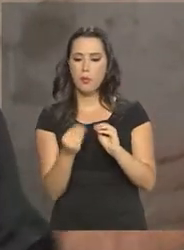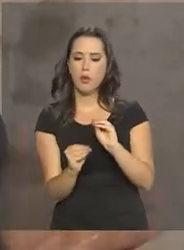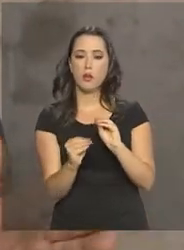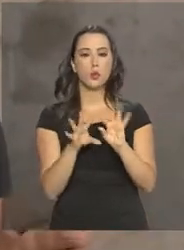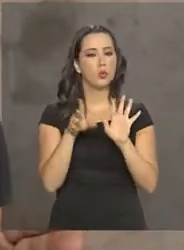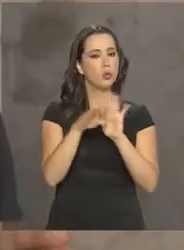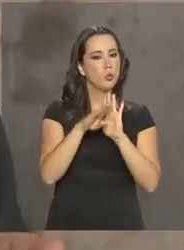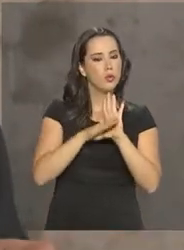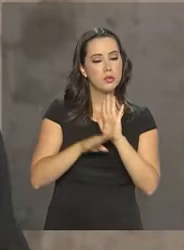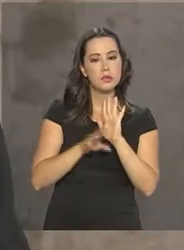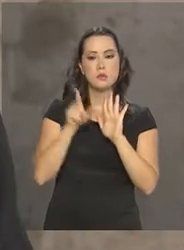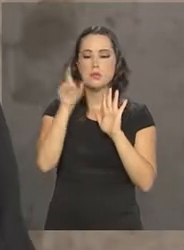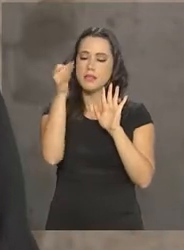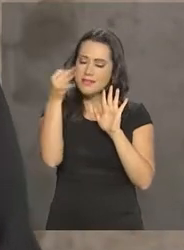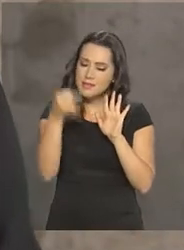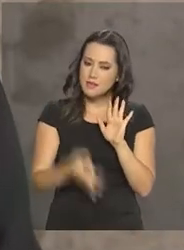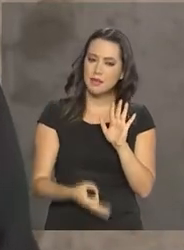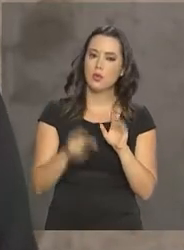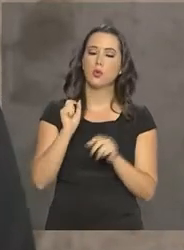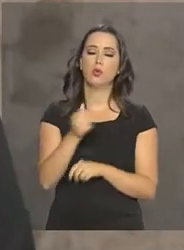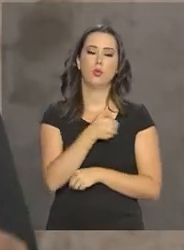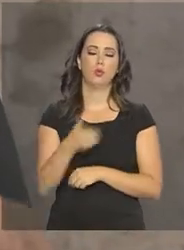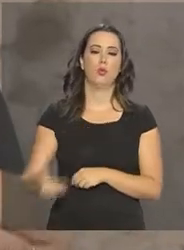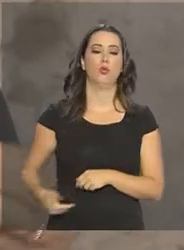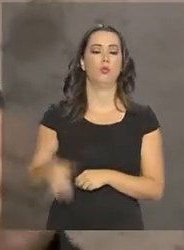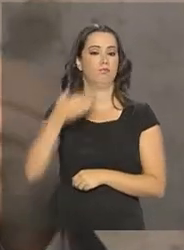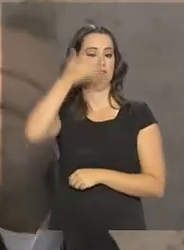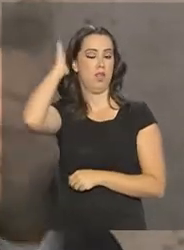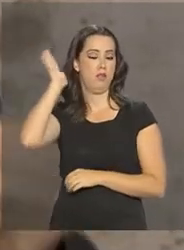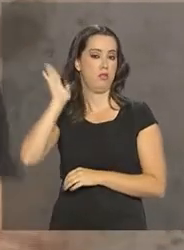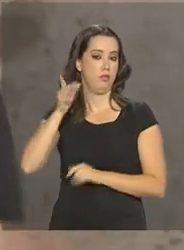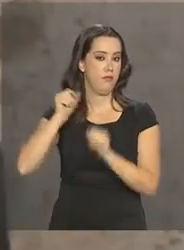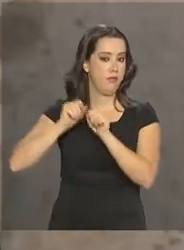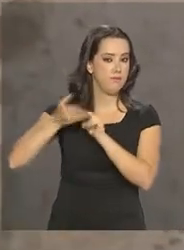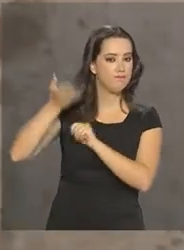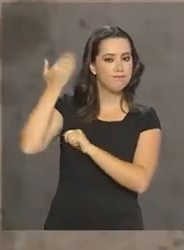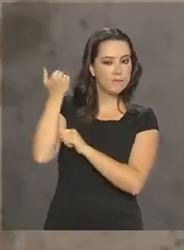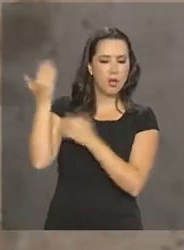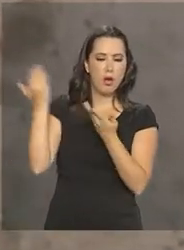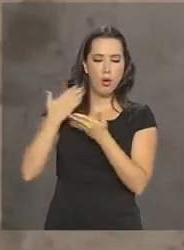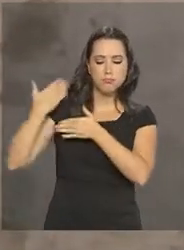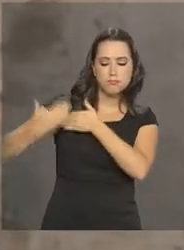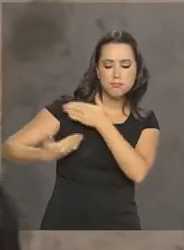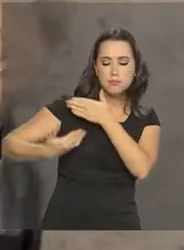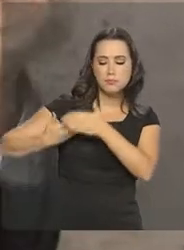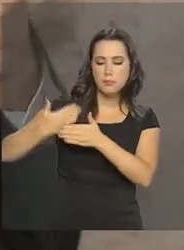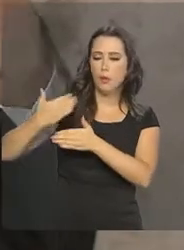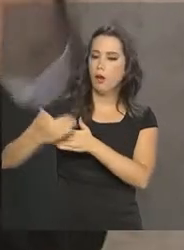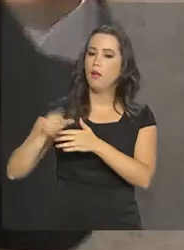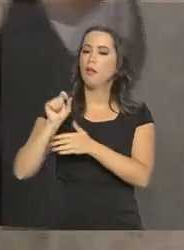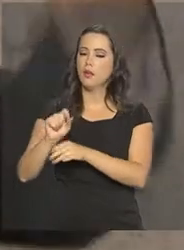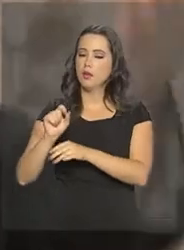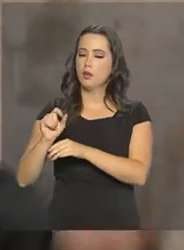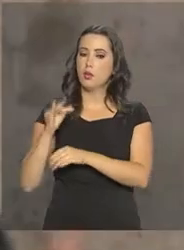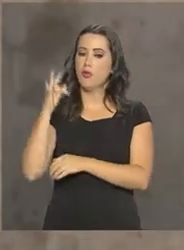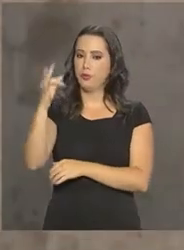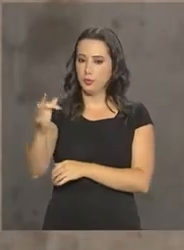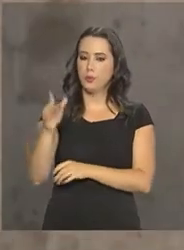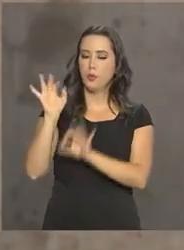governo temer fez nos ministérios aquilo que está em andamento e aquilo ainda que está